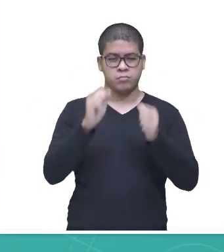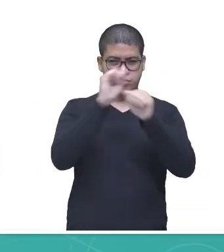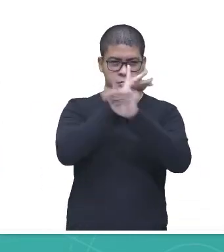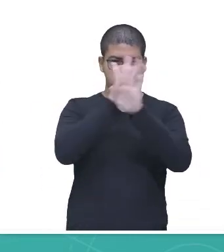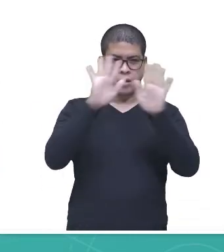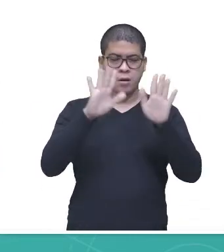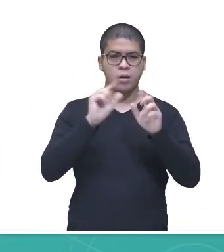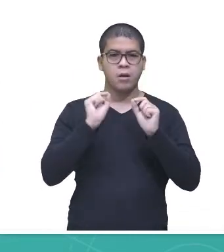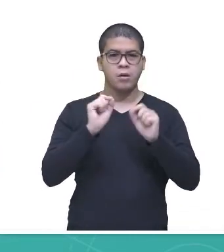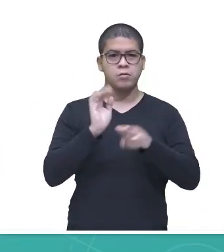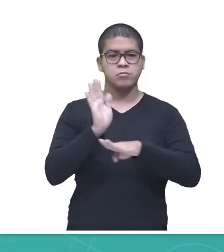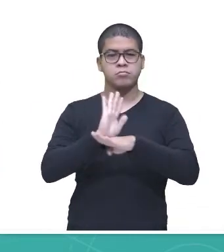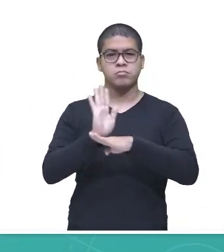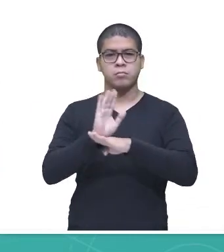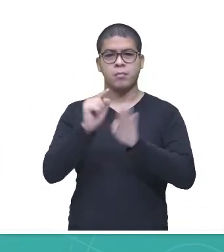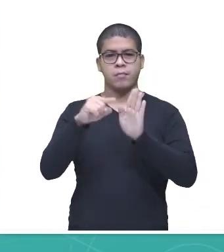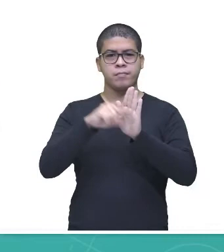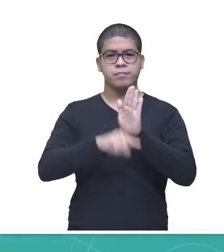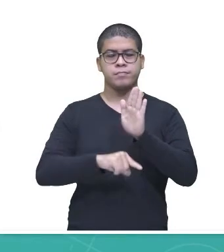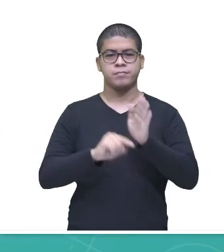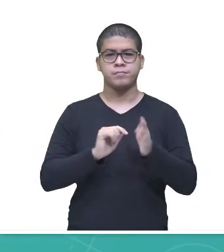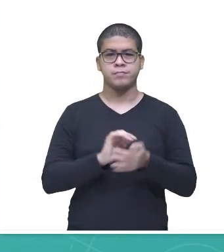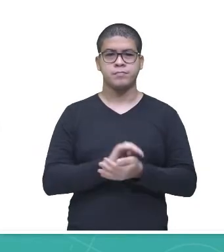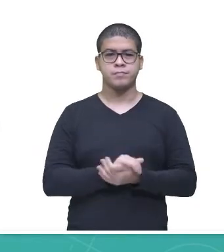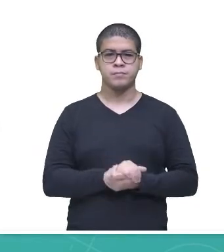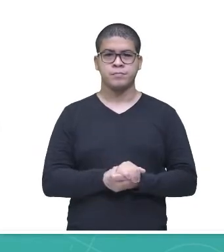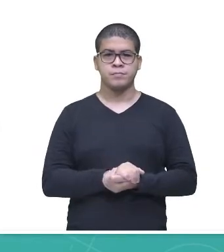vamos ver um vídeo da subtração.